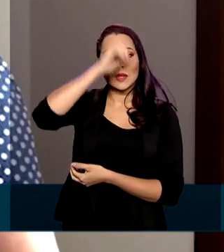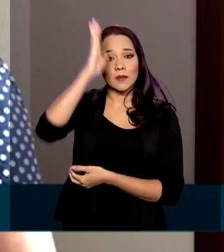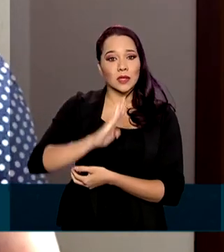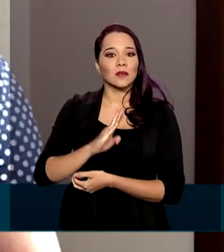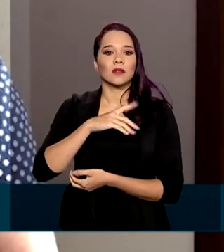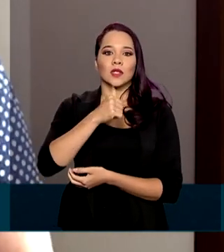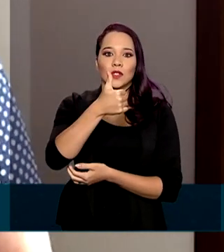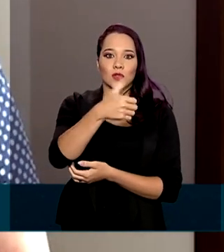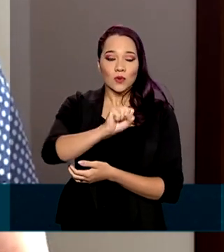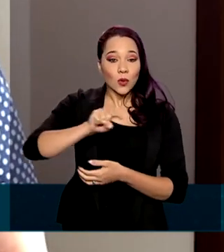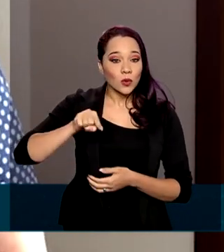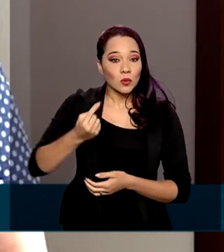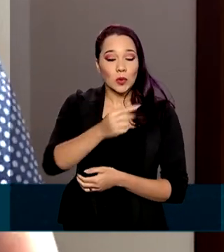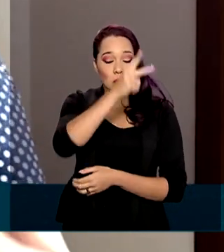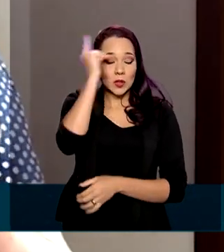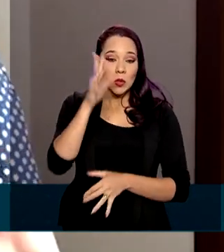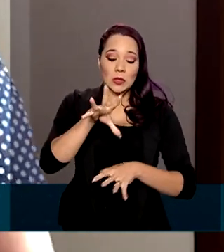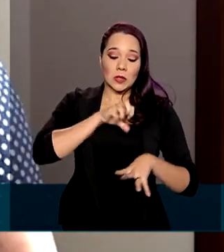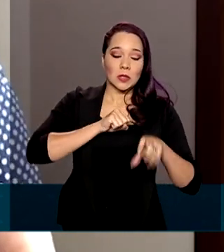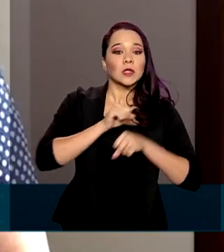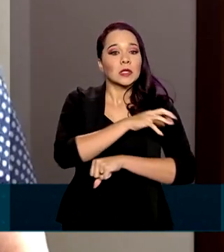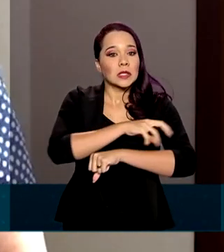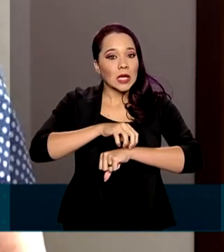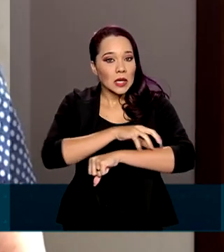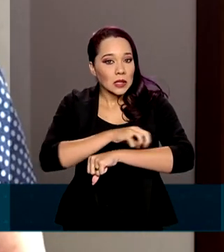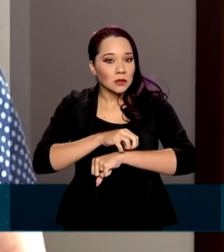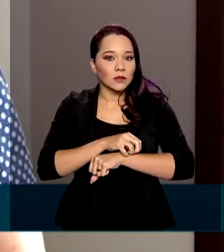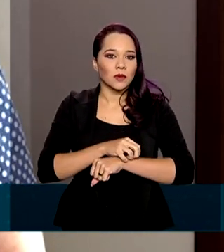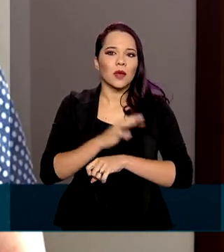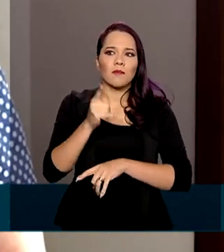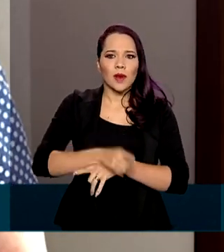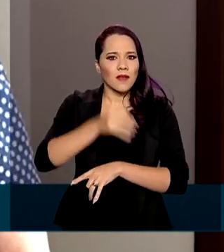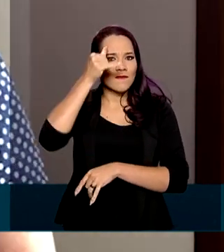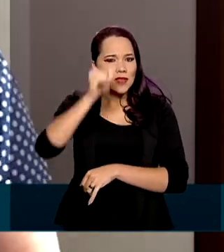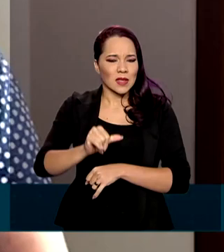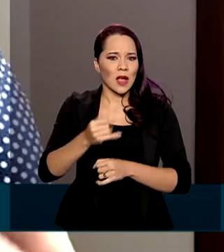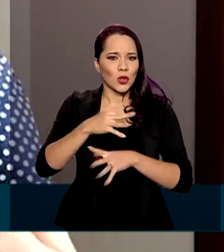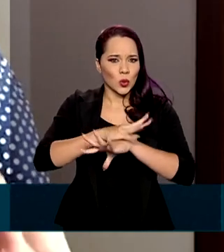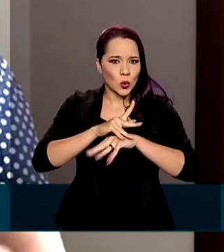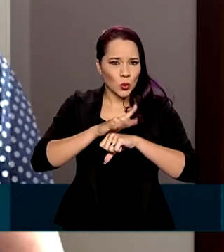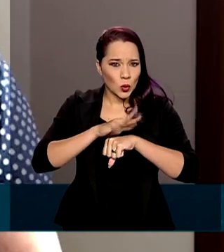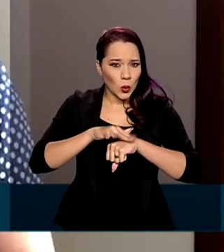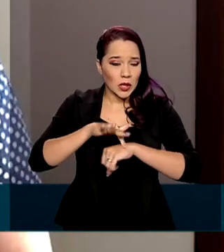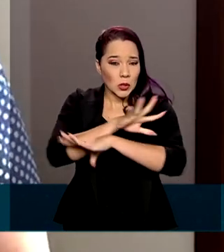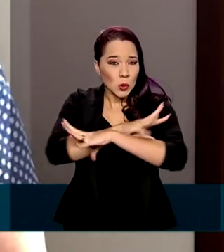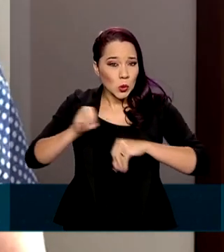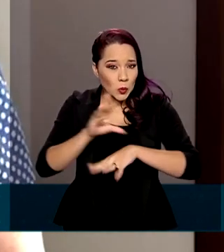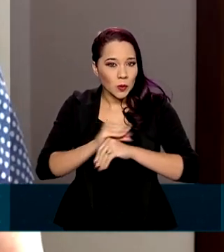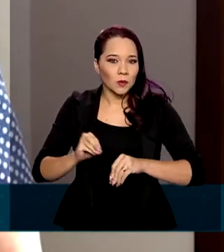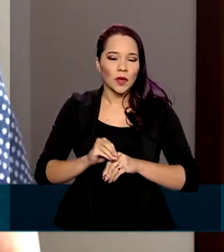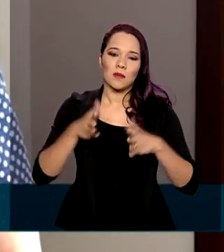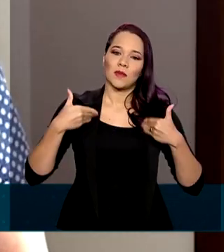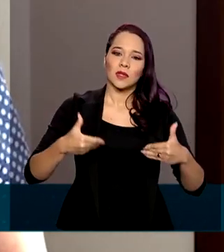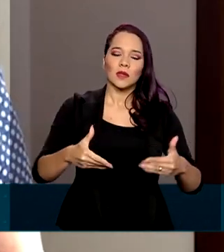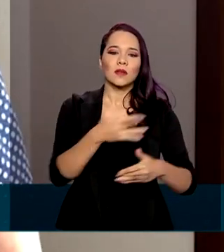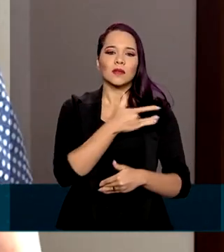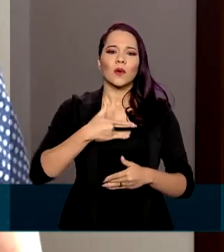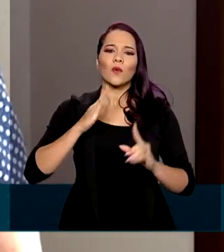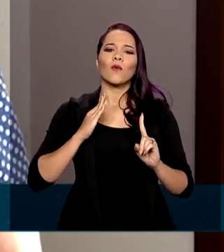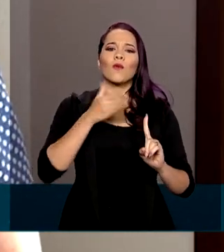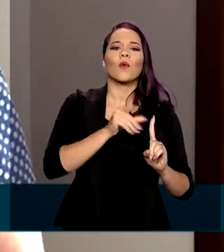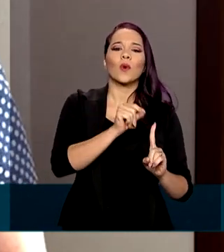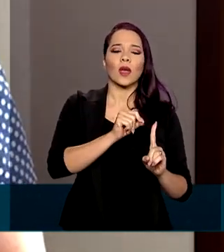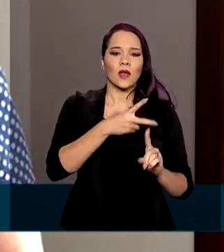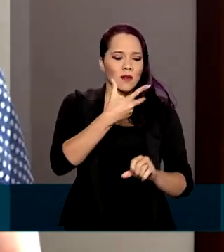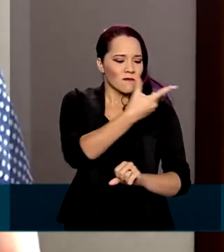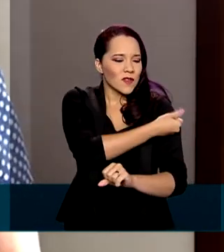18 mil casos. E para erradicar novamente a doença, o Ministério da Saúde tem como meta vacinar